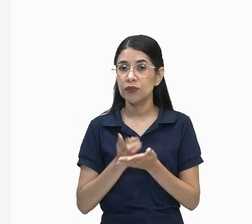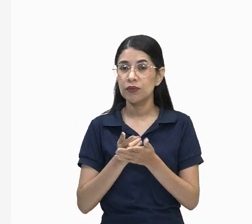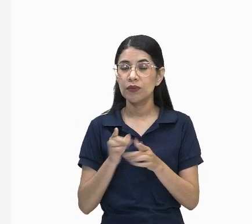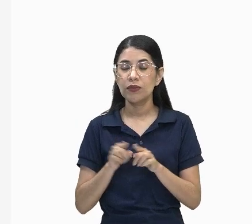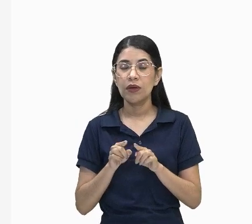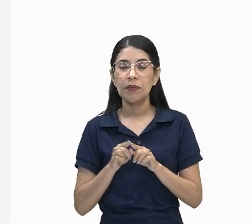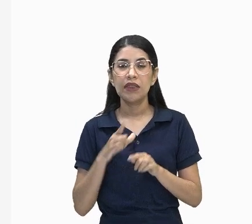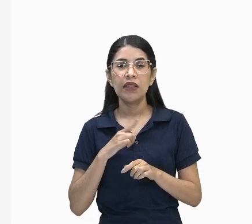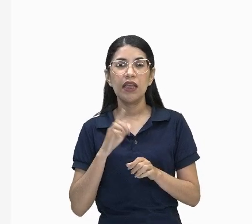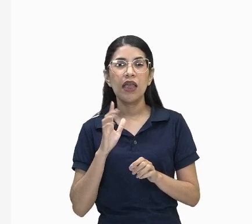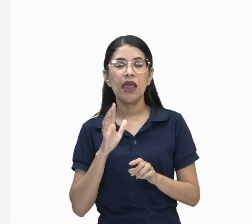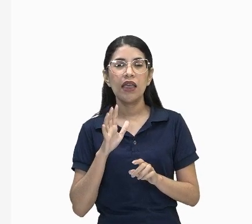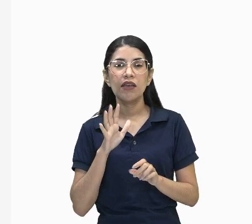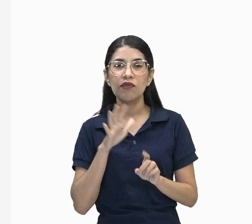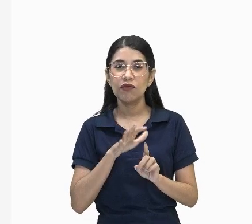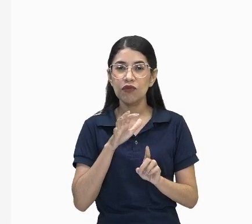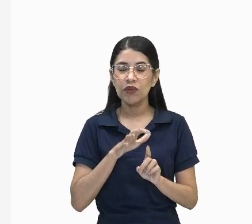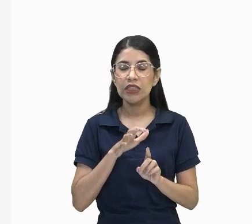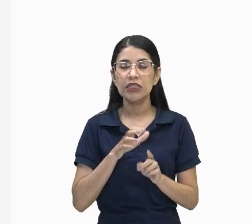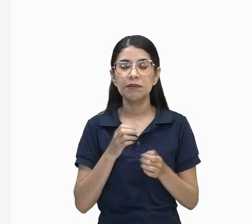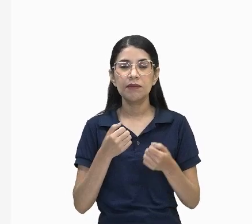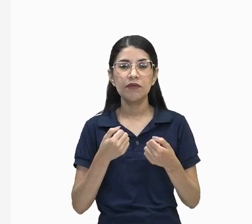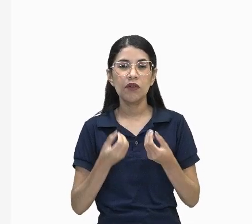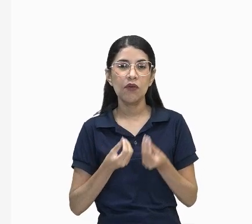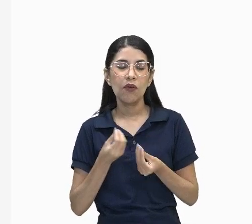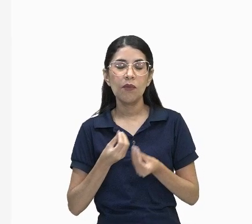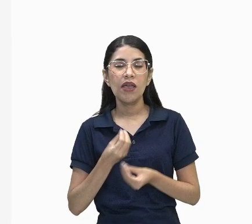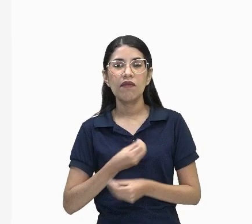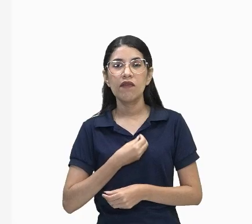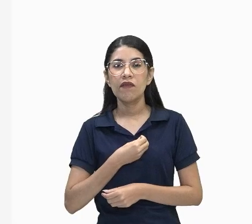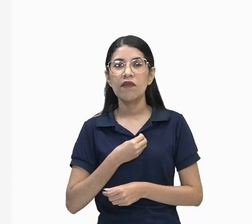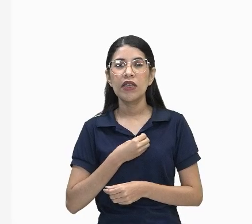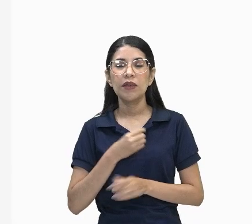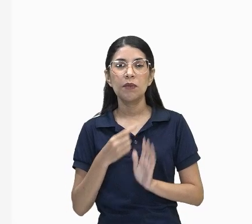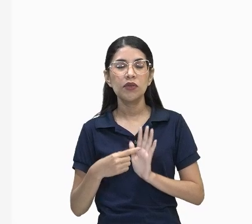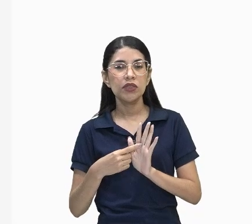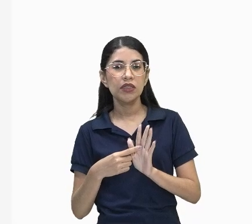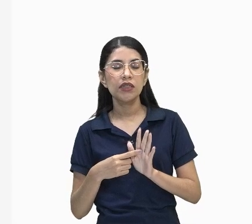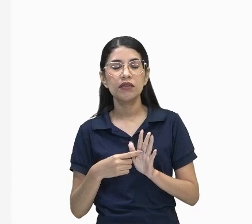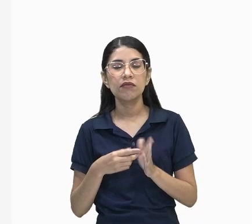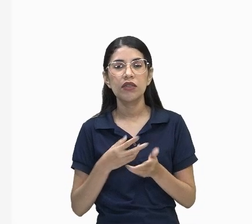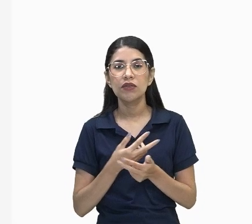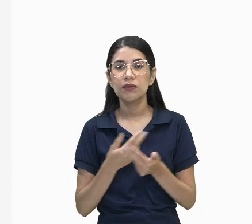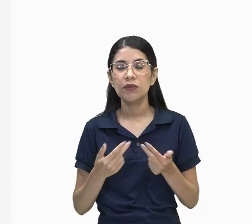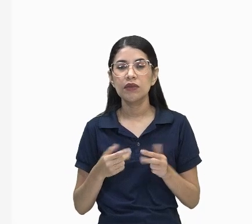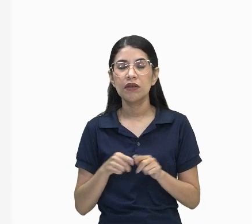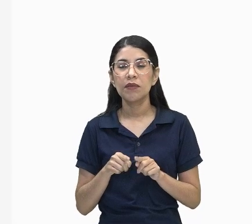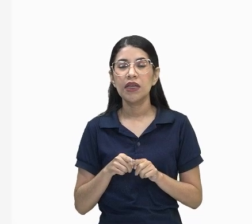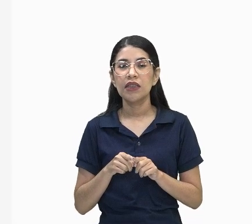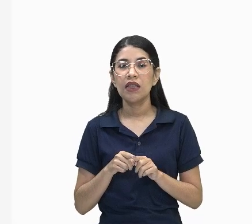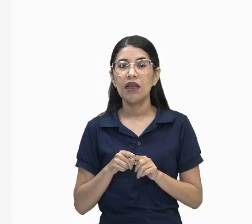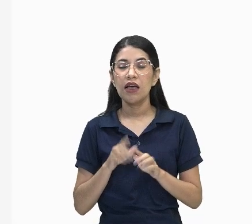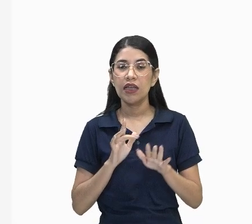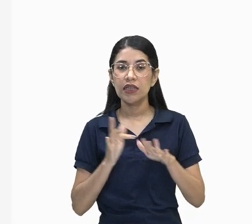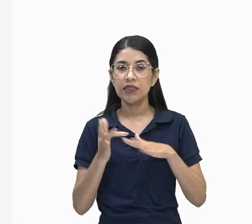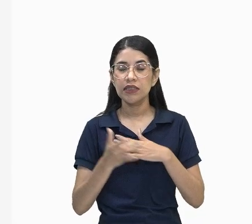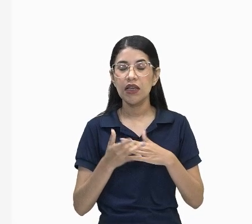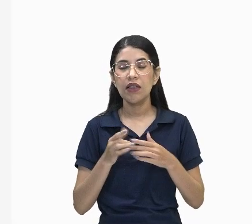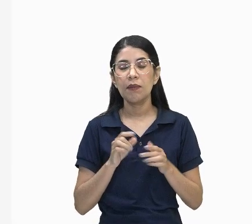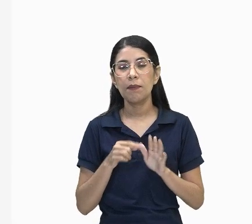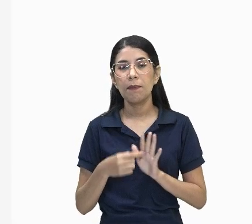pressão das aparências, né? Com as redes sociais, você observa, né, que as pessoas vendem uma aparência,